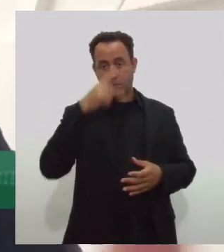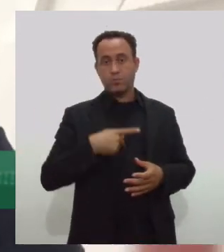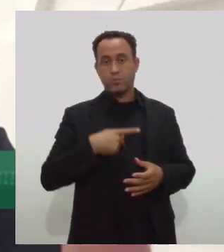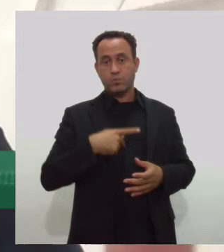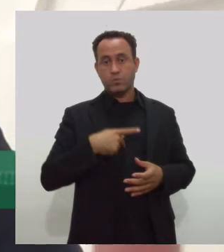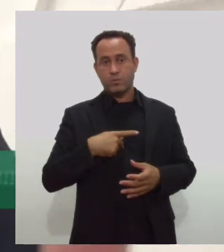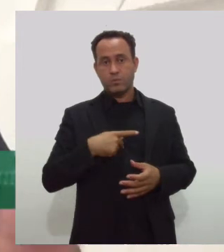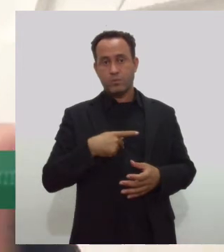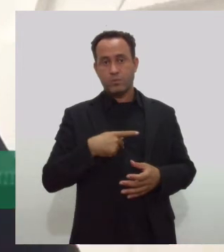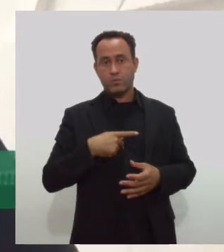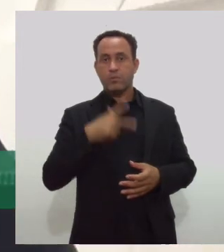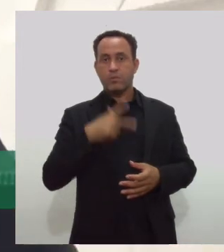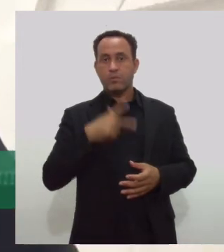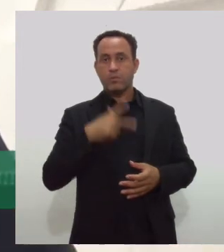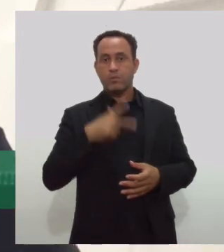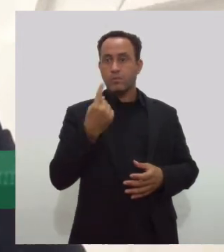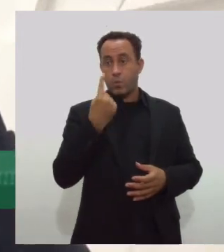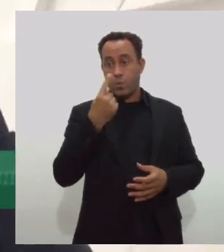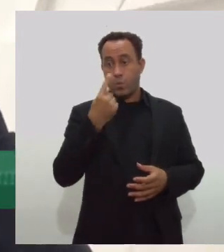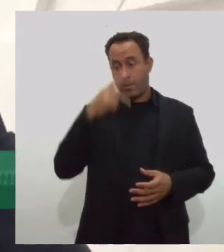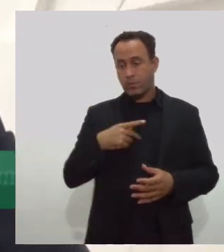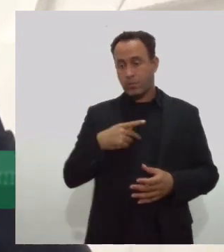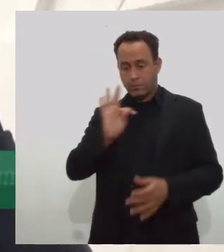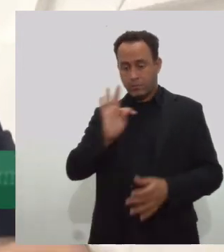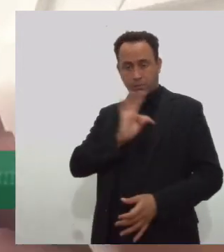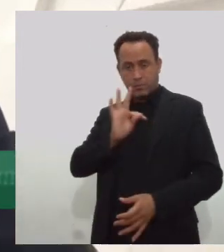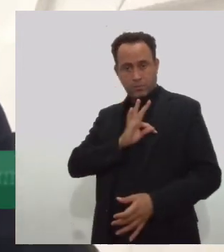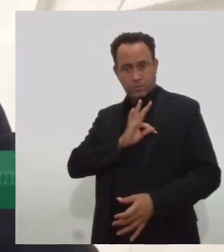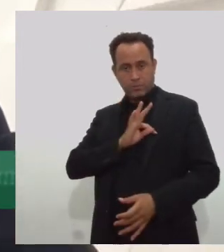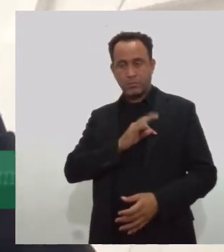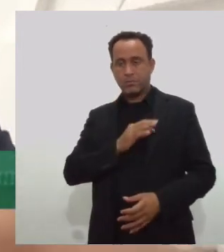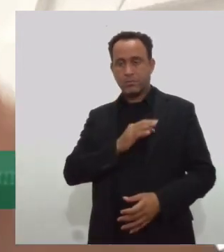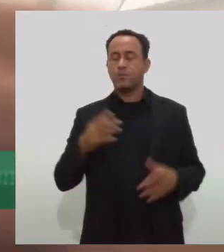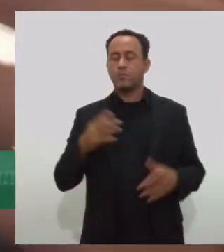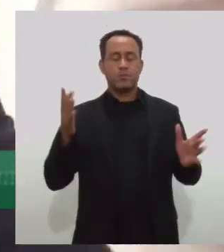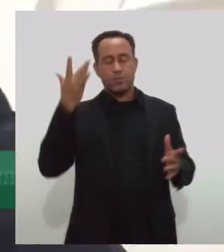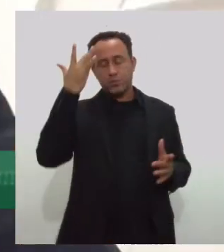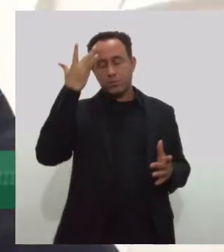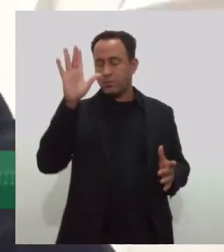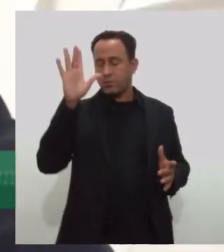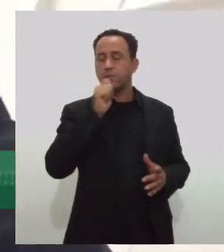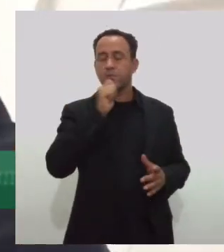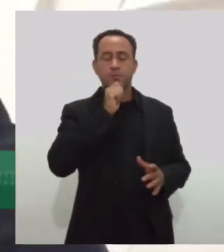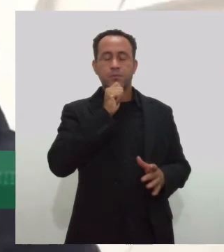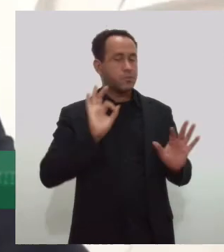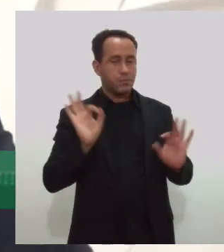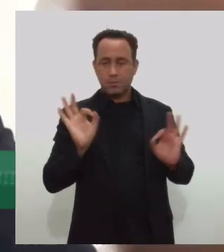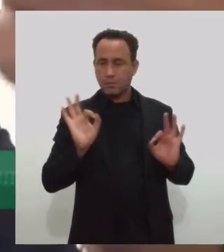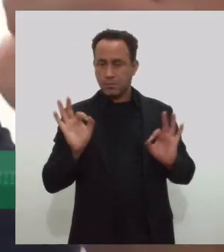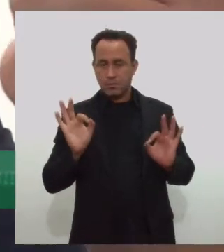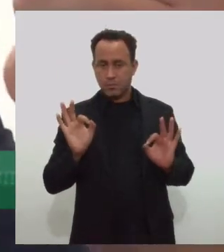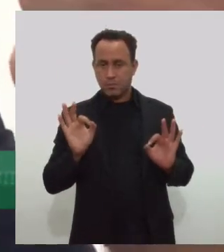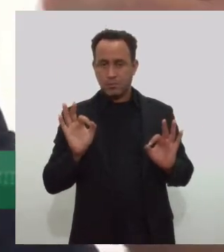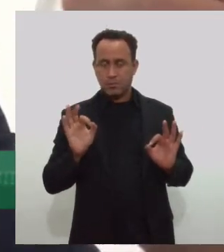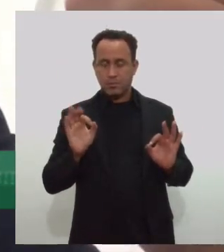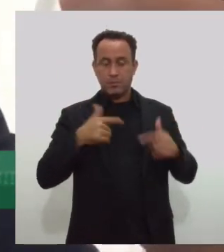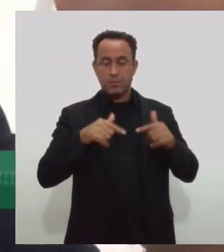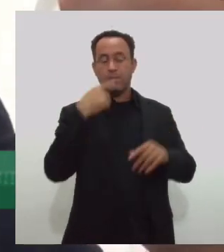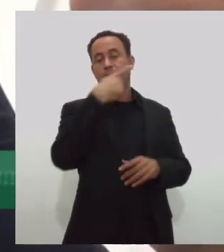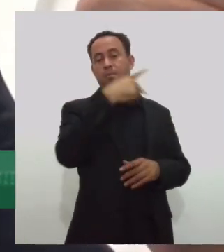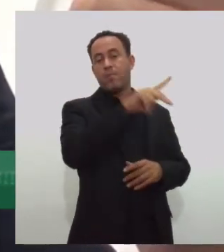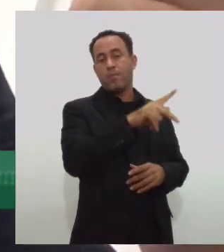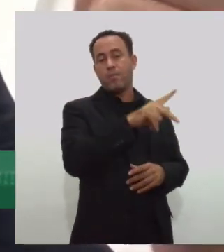o parecer, a opinião de uma pessoa técnica, sem interesse, uma pessoa neutra, uma pessoa que não tem interesse diretamente na causa. Outra coisa